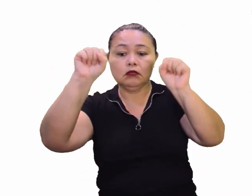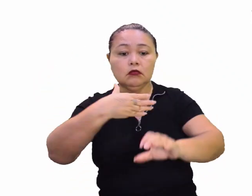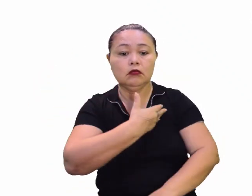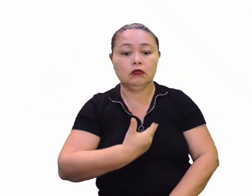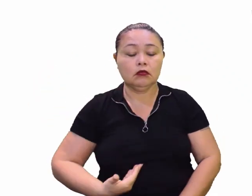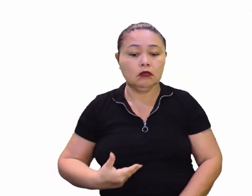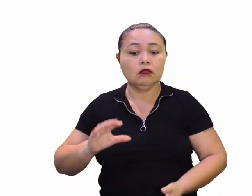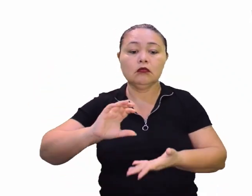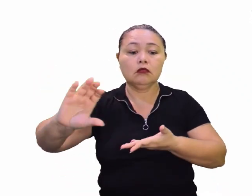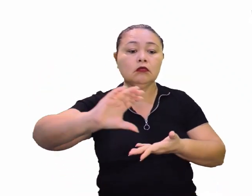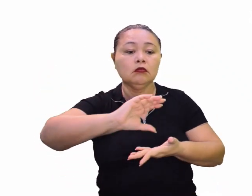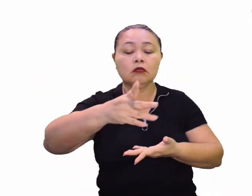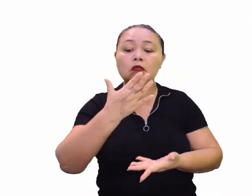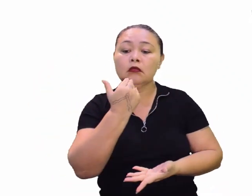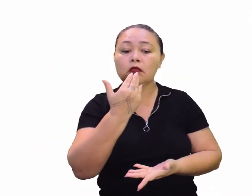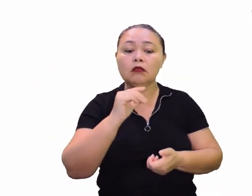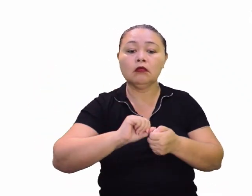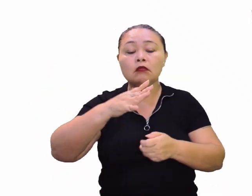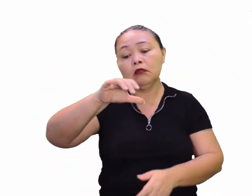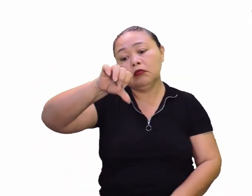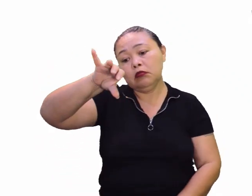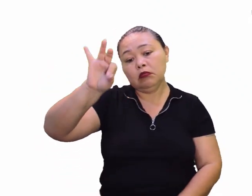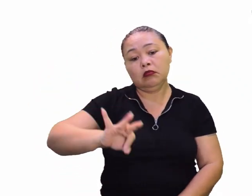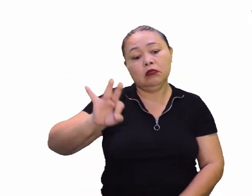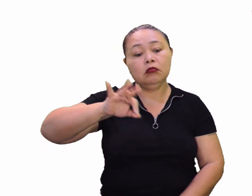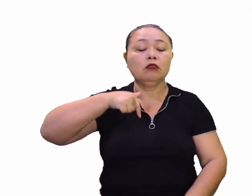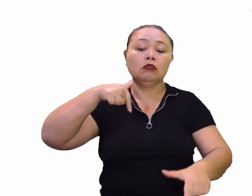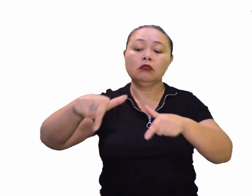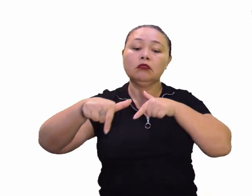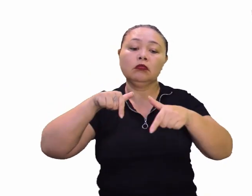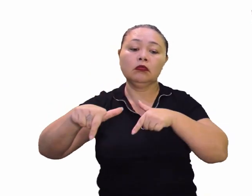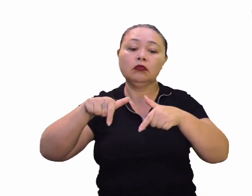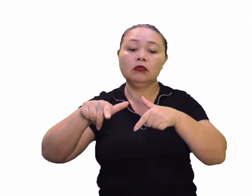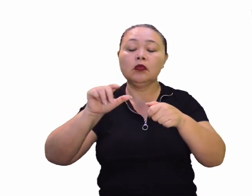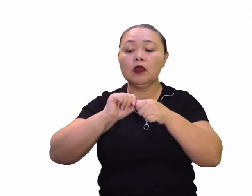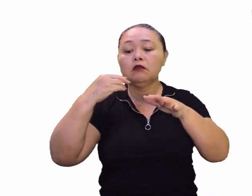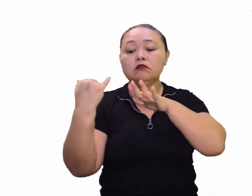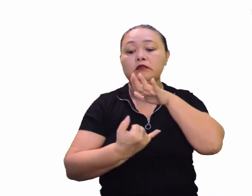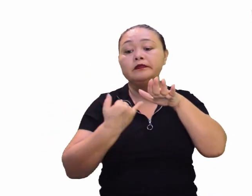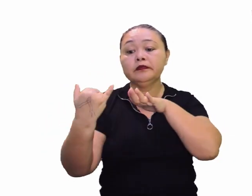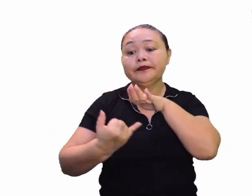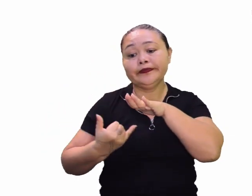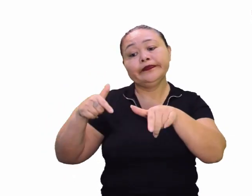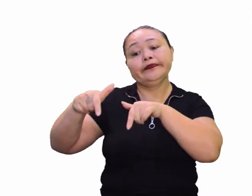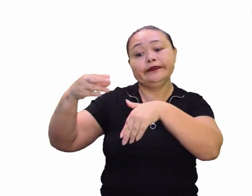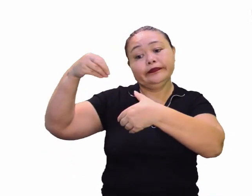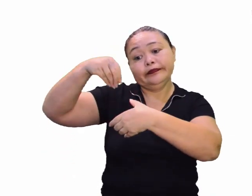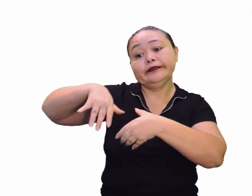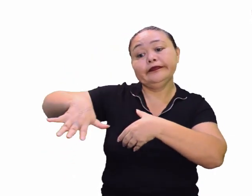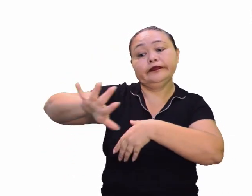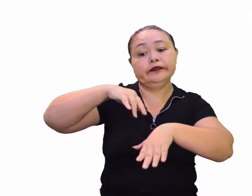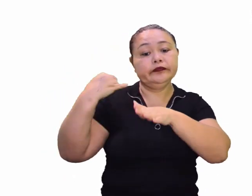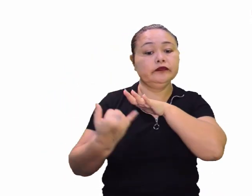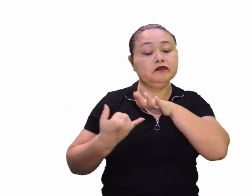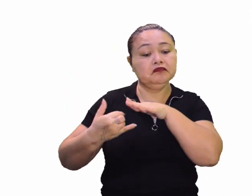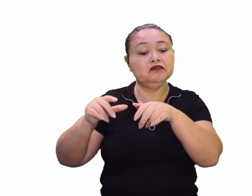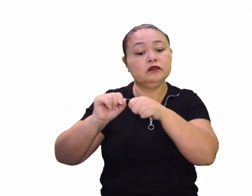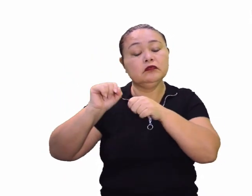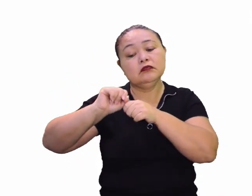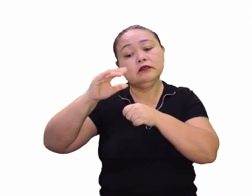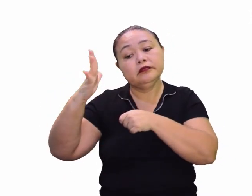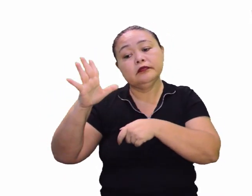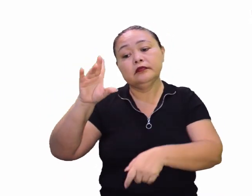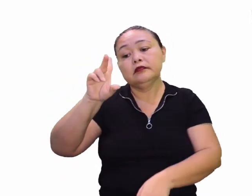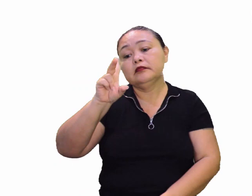de alimentos. Cerca de 90% dos trabalhadores são informais e mais da metade recebe